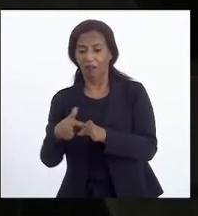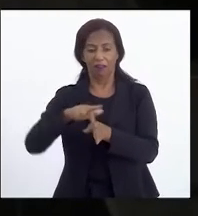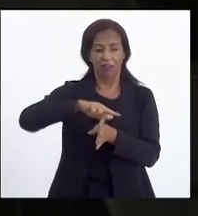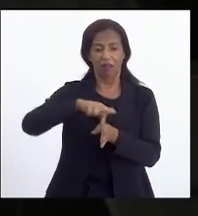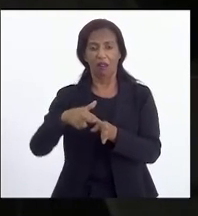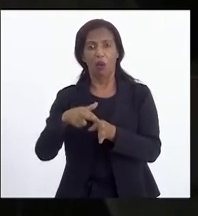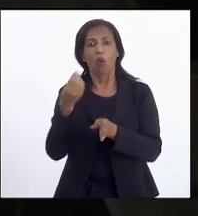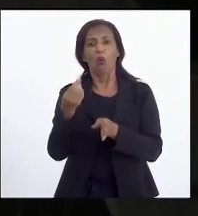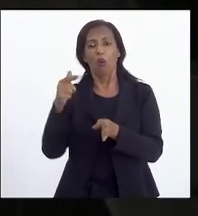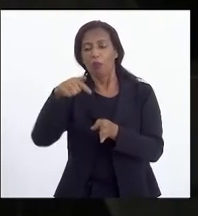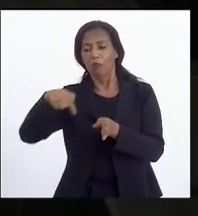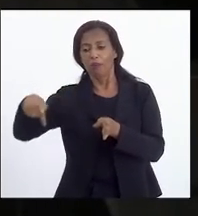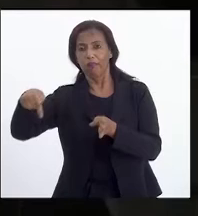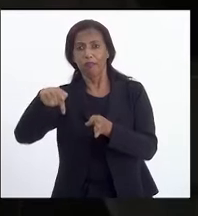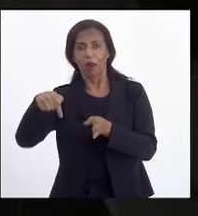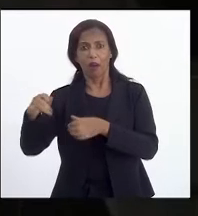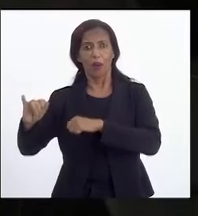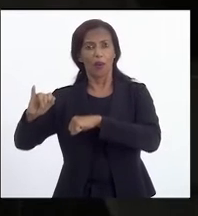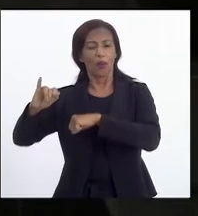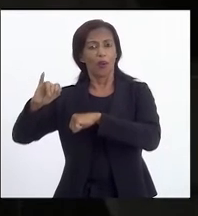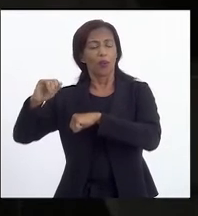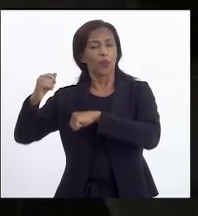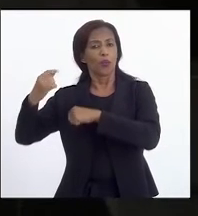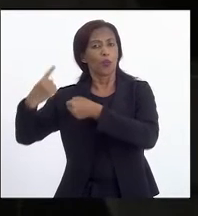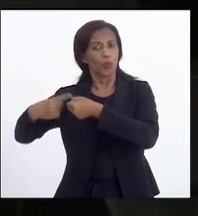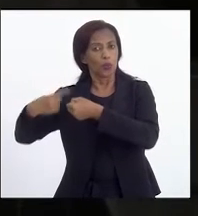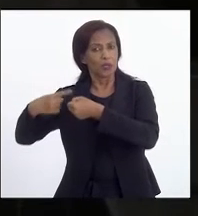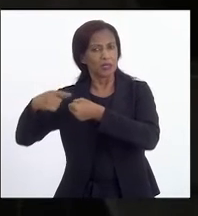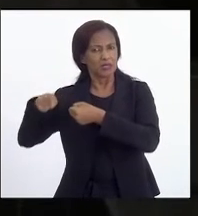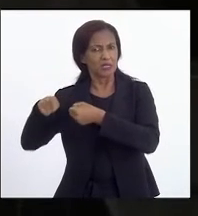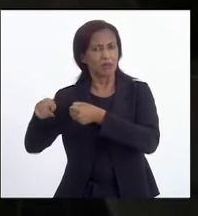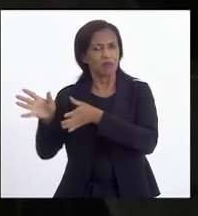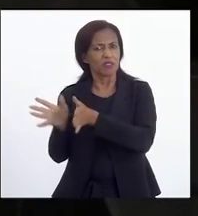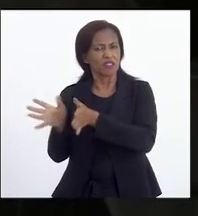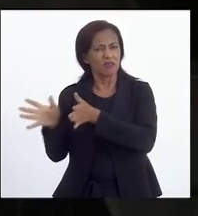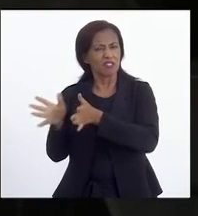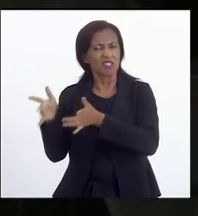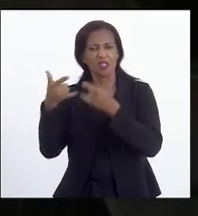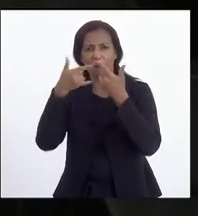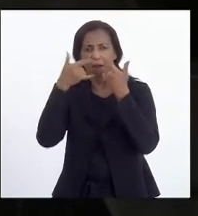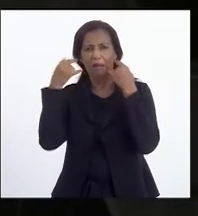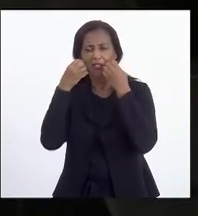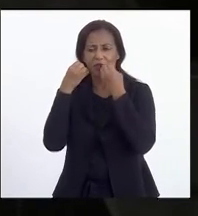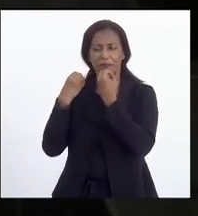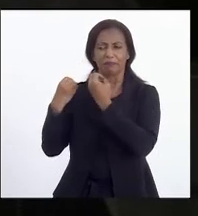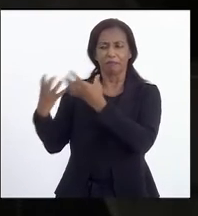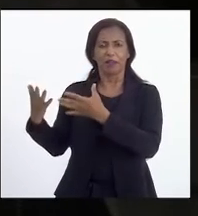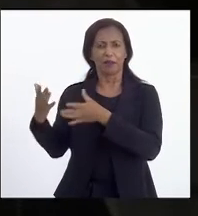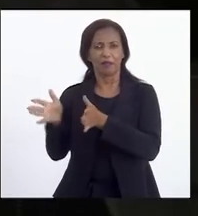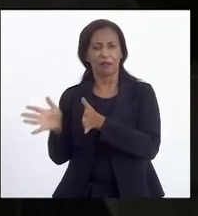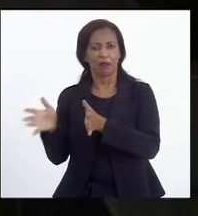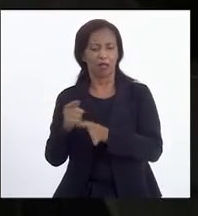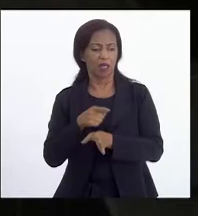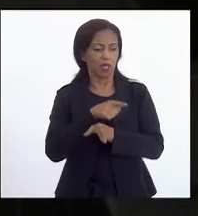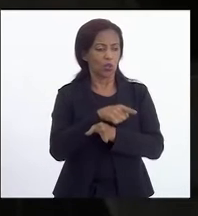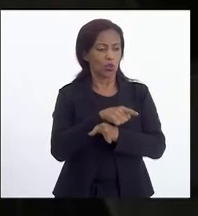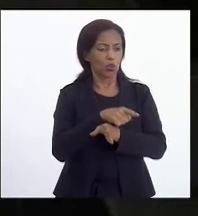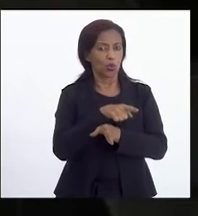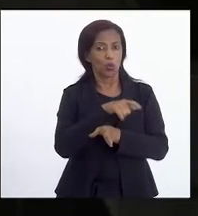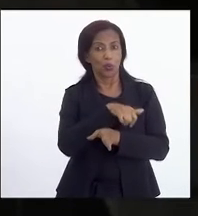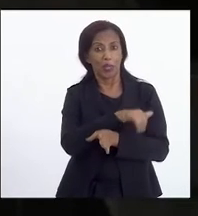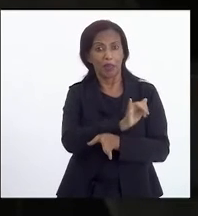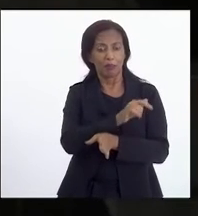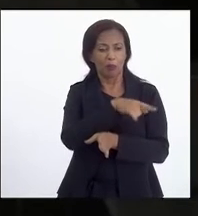X e você eu sei que se beleza o uso das máscaras e no município